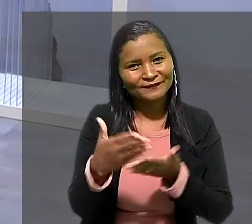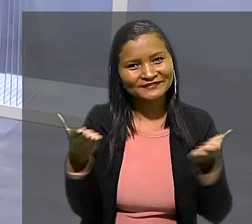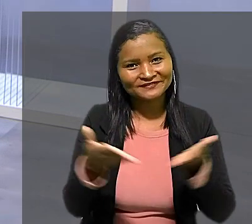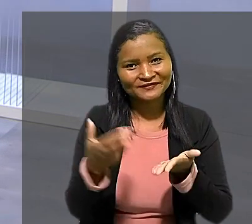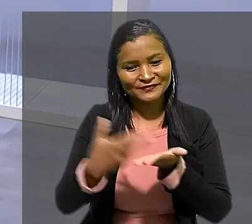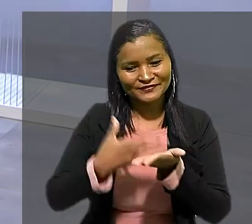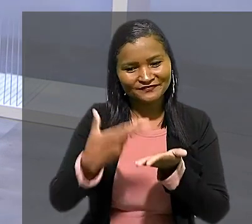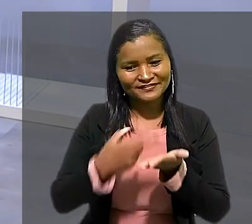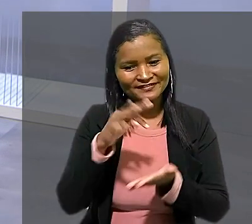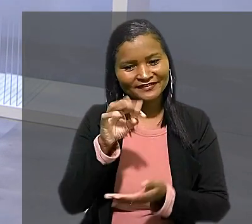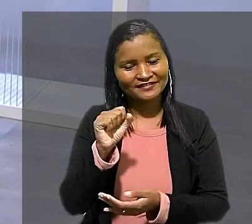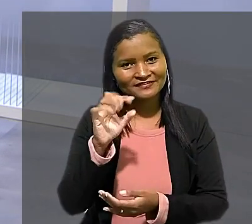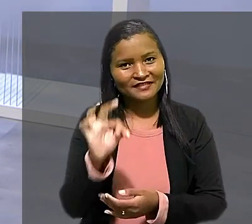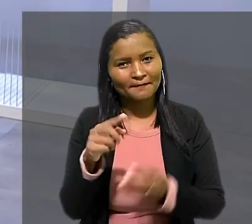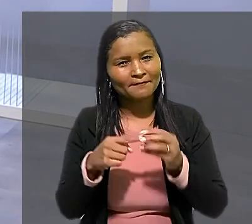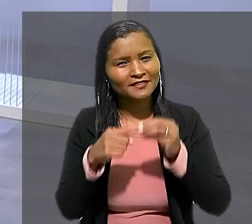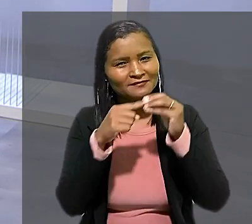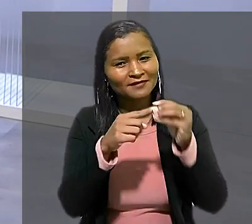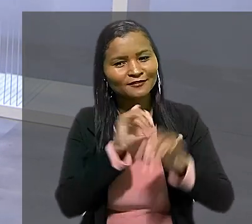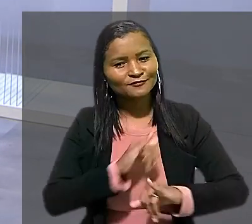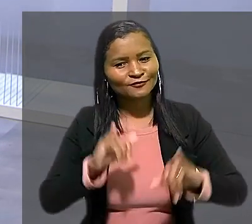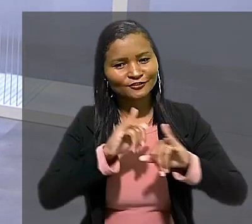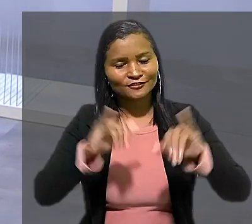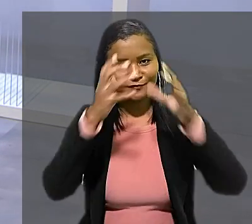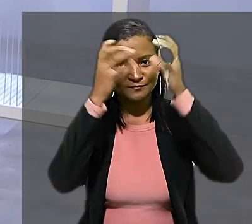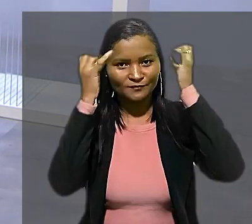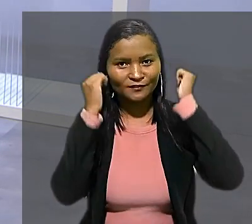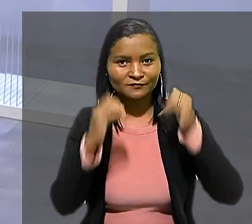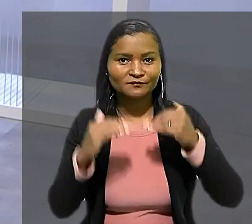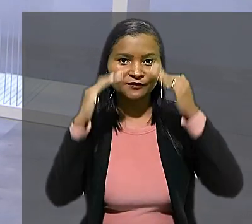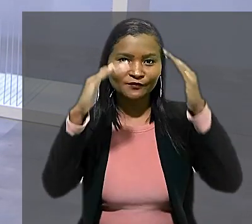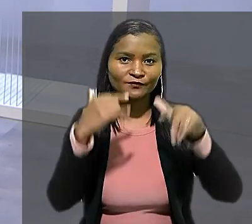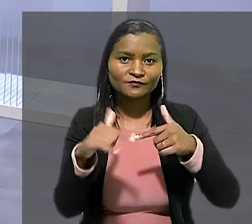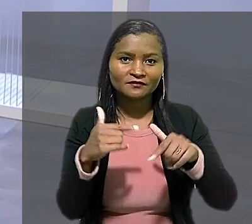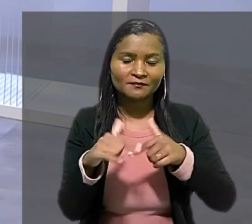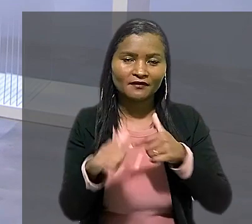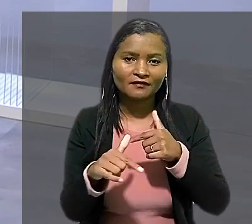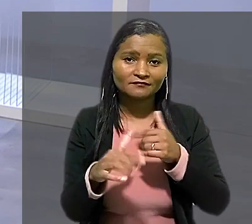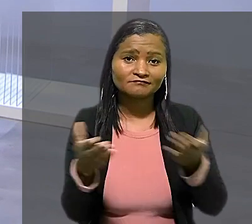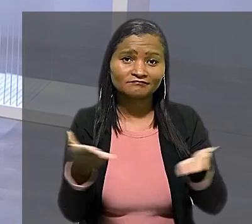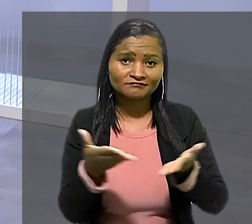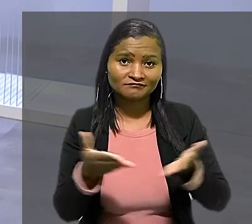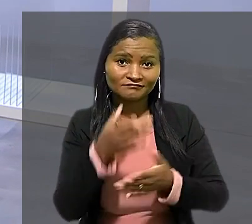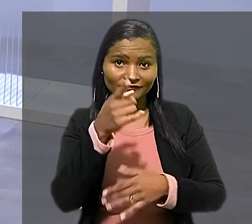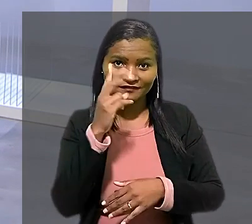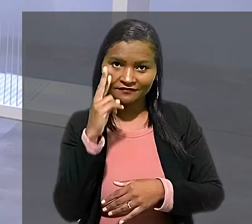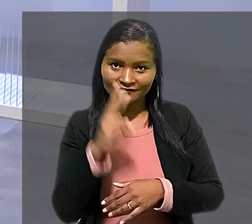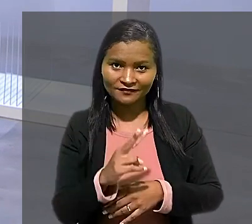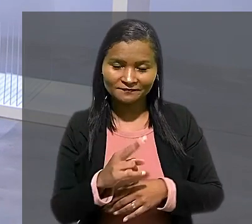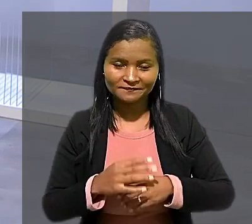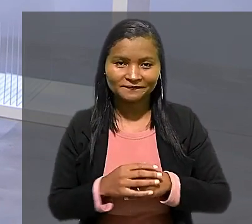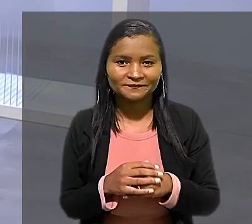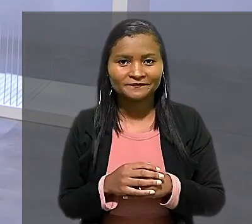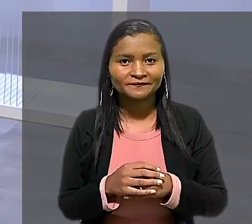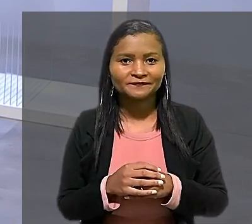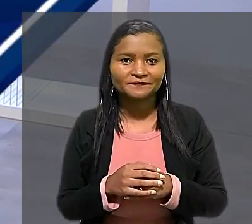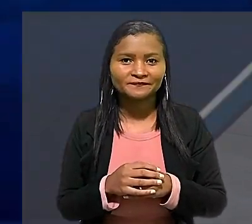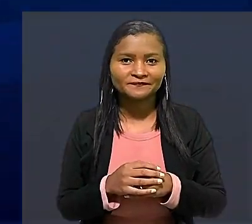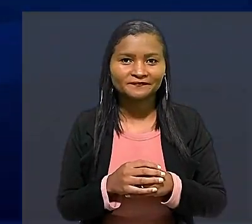Olá, começa agora o Revista TST com as principais notícias do Tribunal Superior do Trabalho. E nesta edição você vai ver: